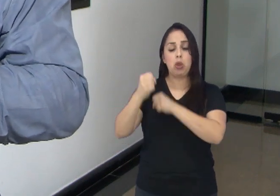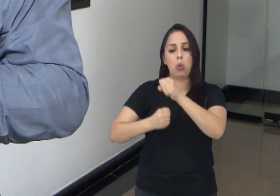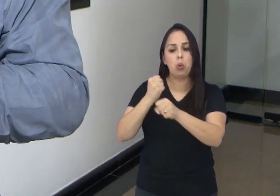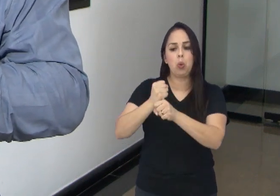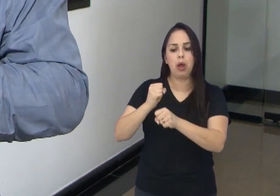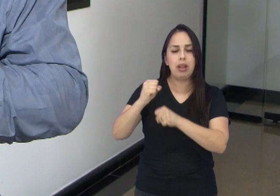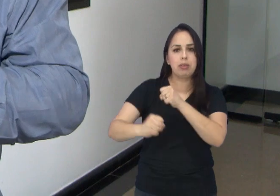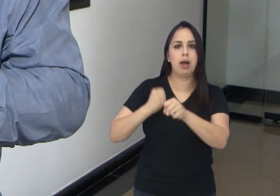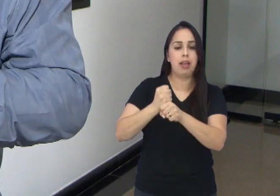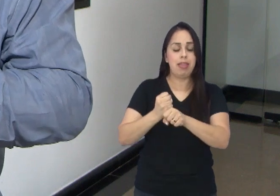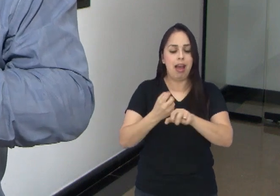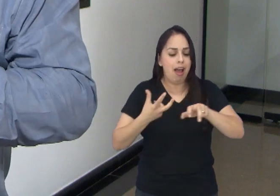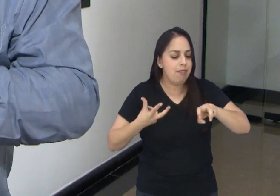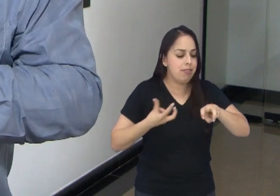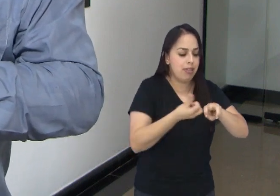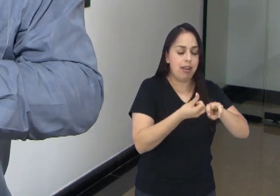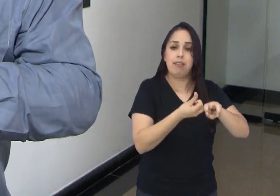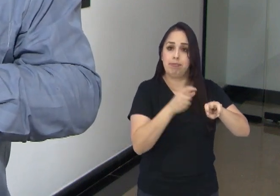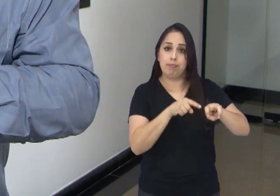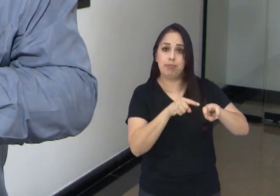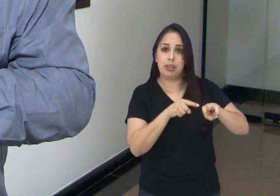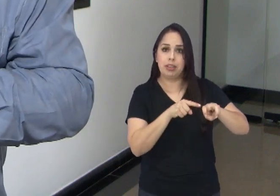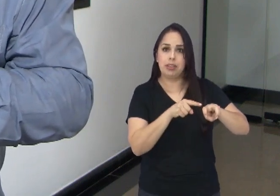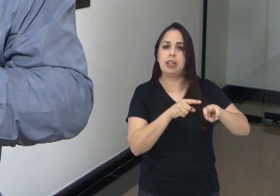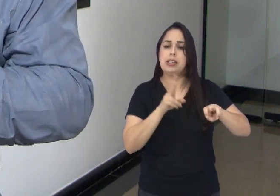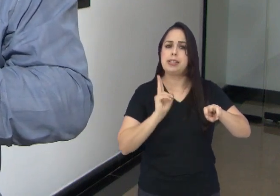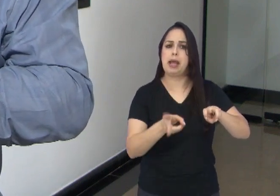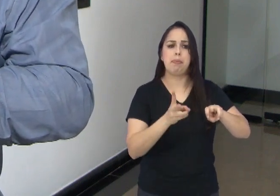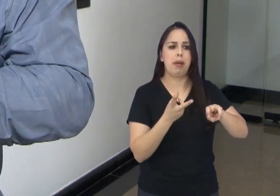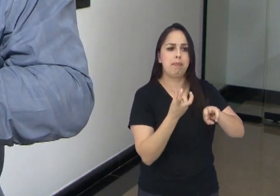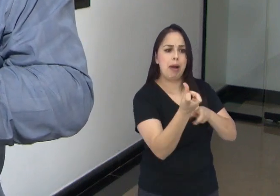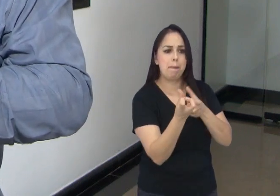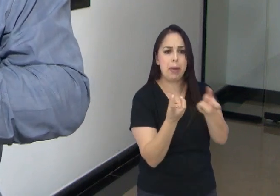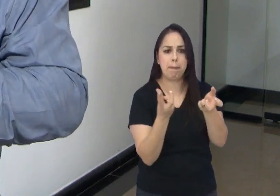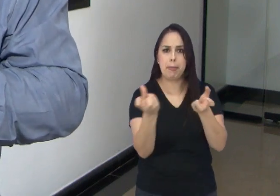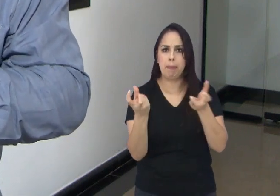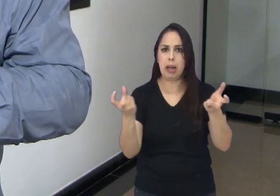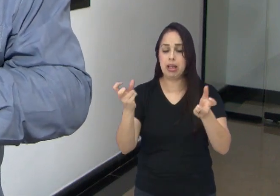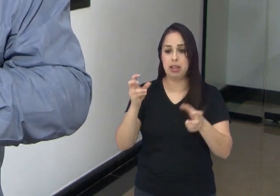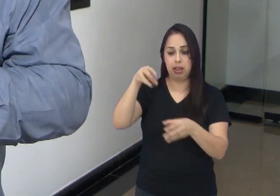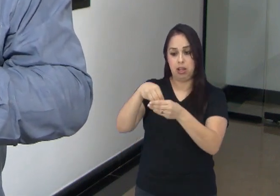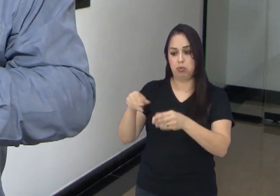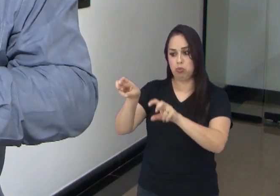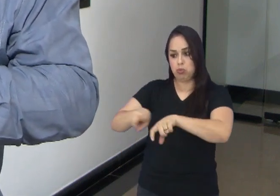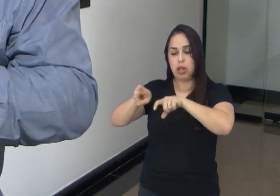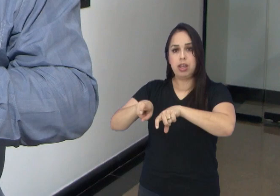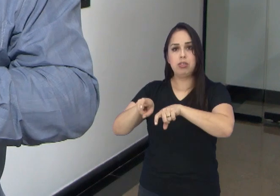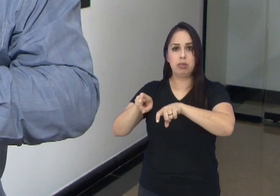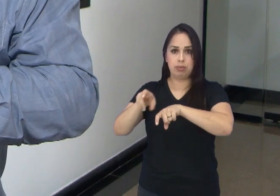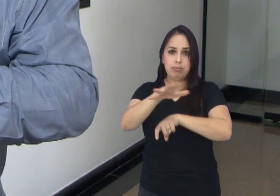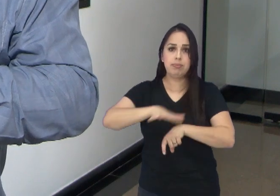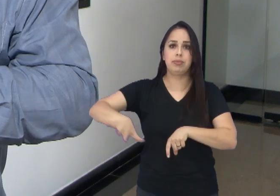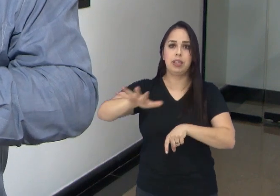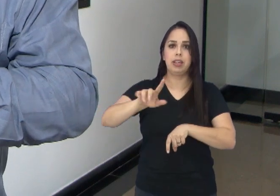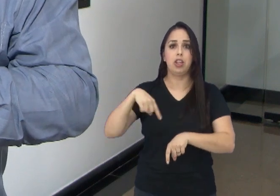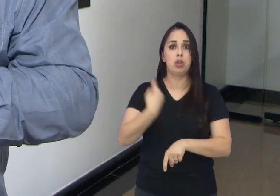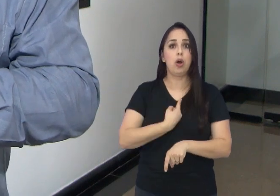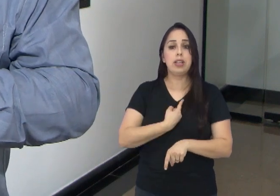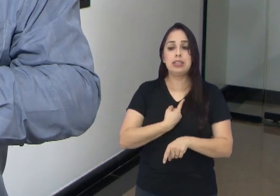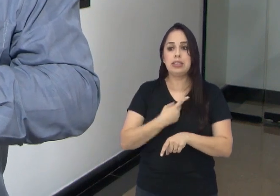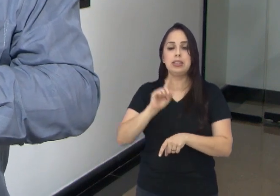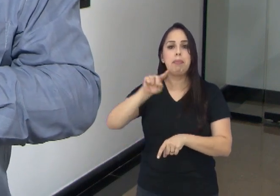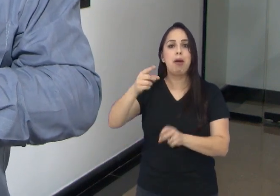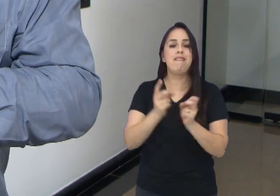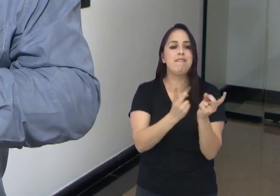a vacinação do gado seja feita de forma efetiva em todos os sítios, fazendas, propriedades rurais, para que nós tenhamos um produto